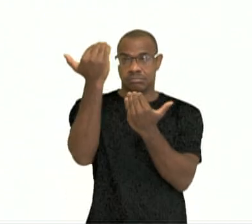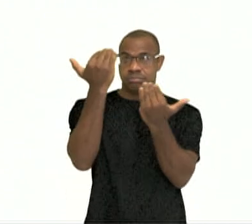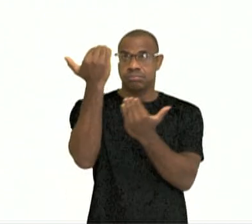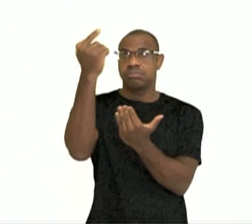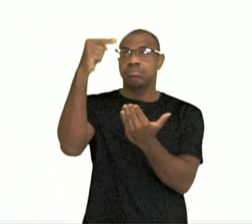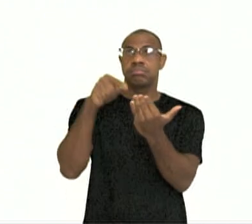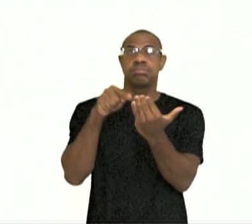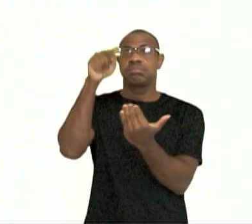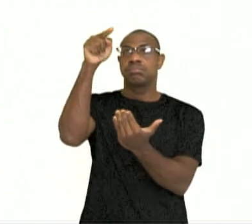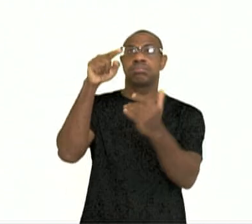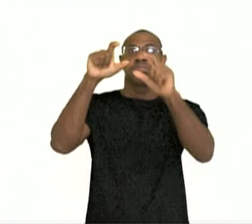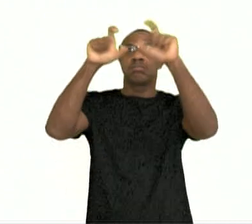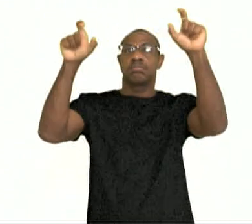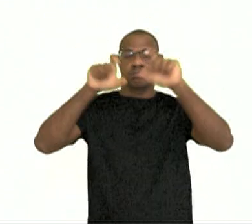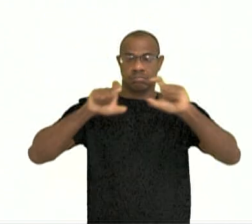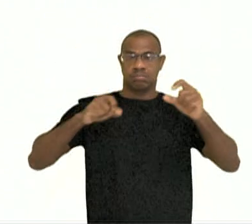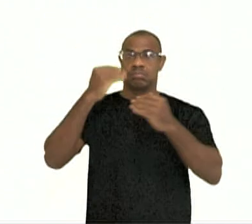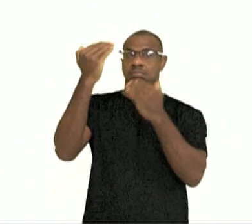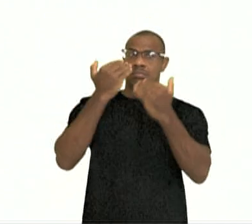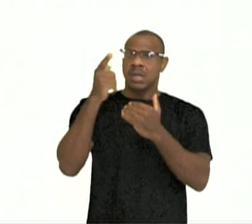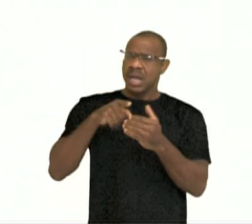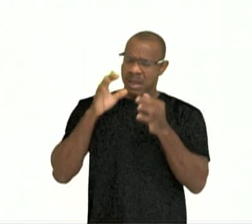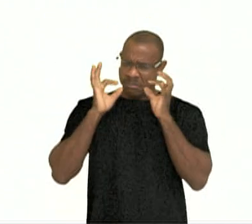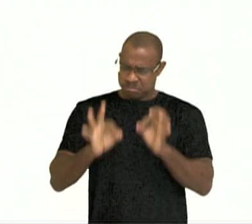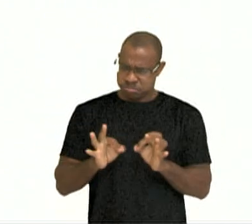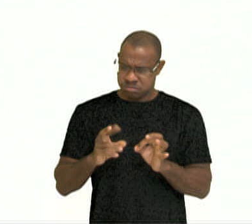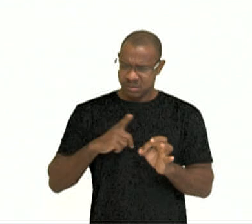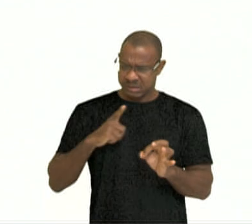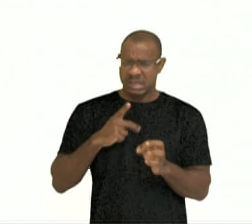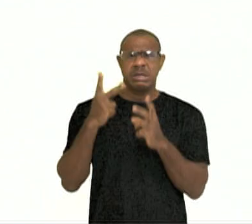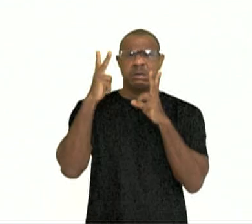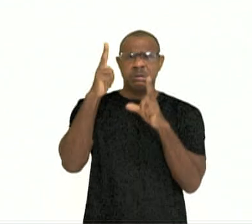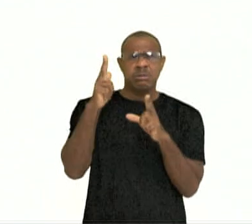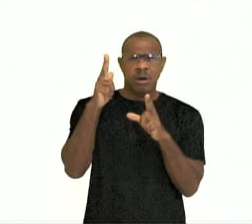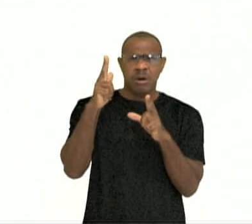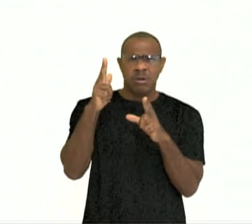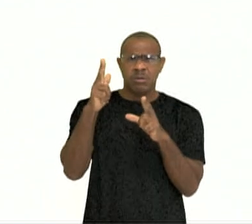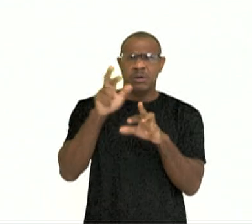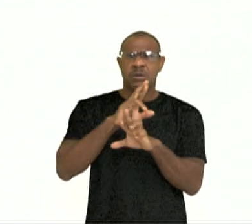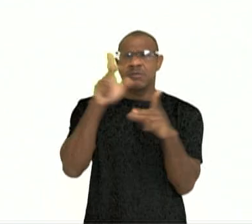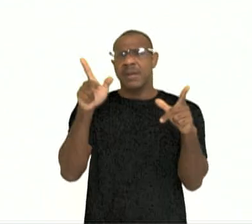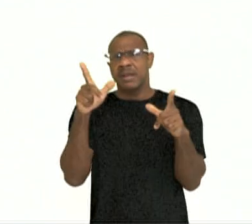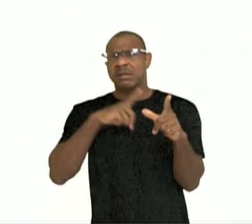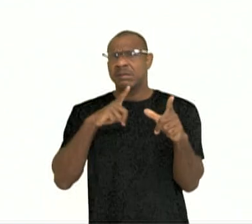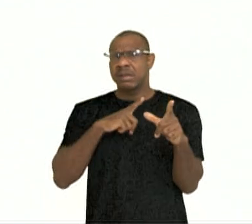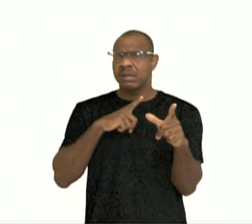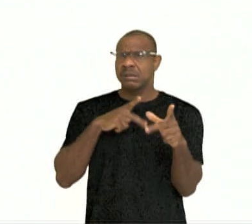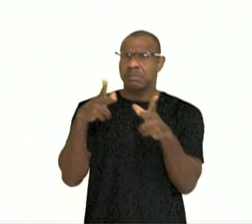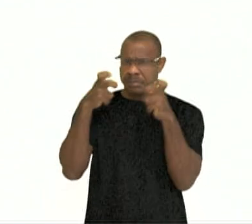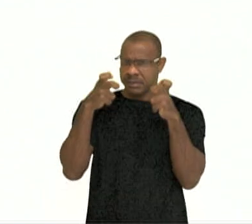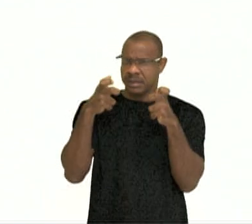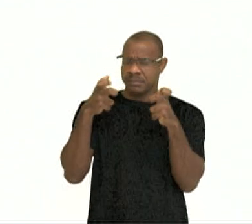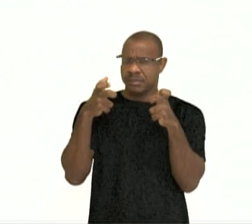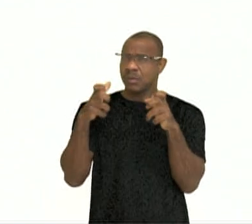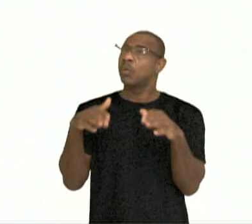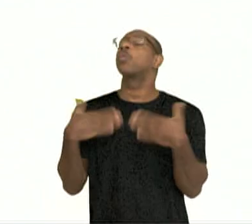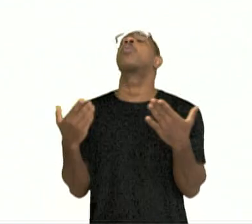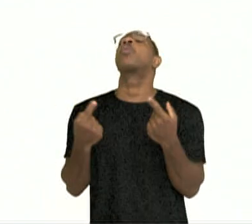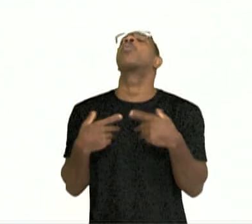é possível afirmar que há semelhanças e diferenças? Quais?